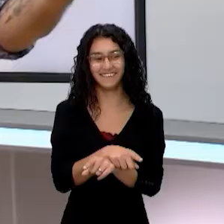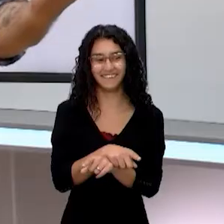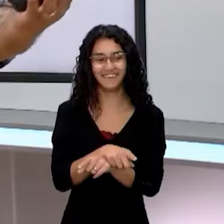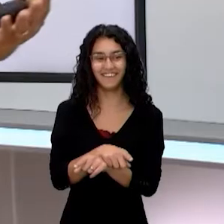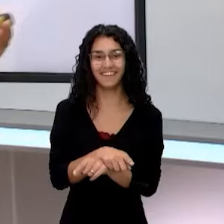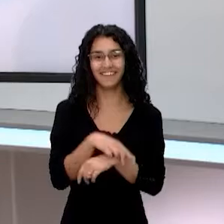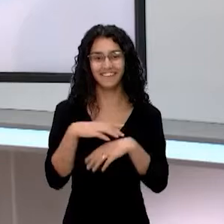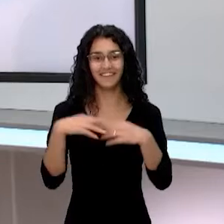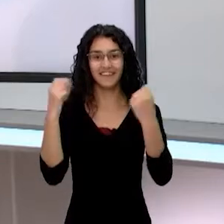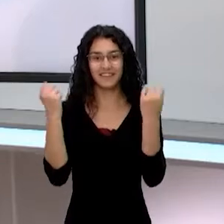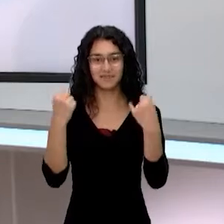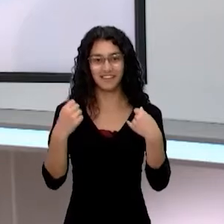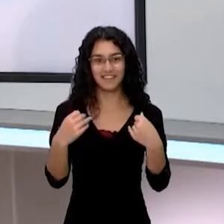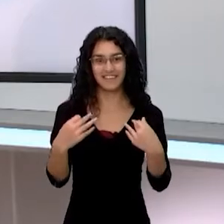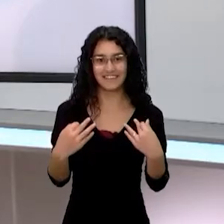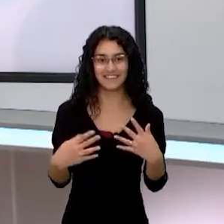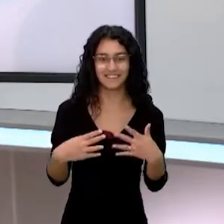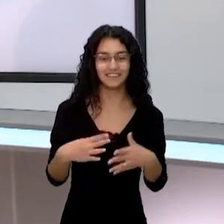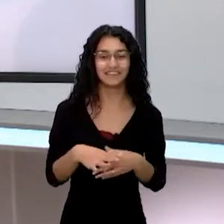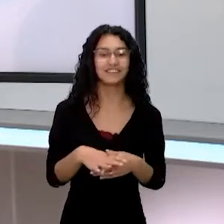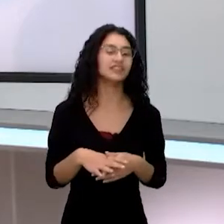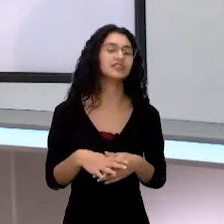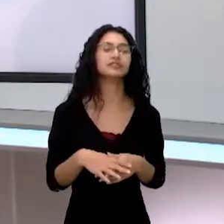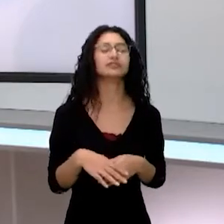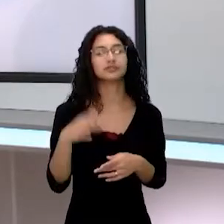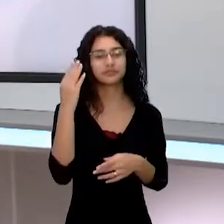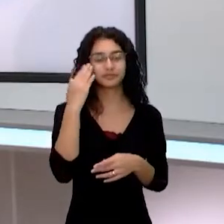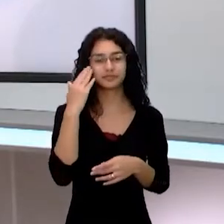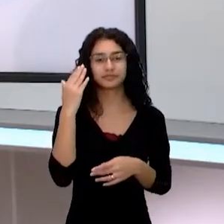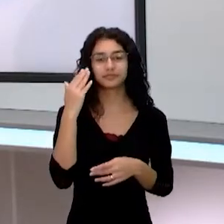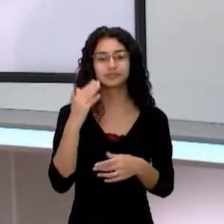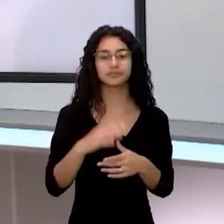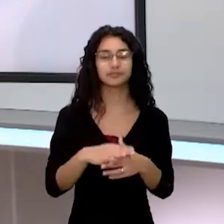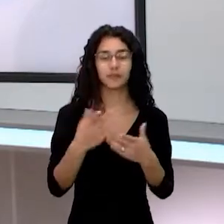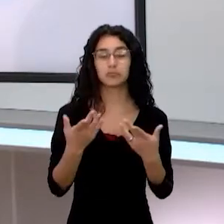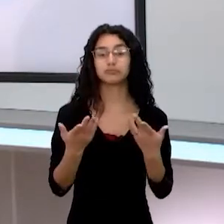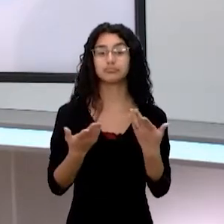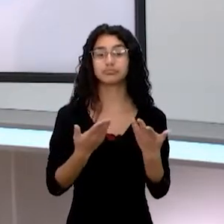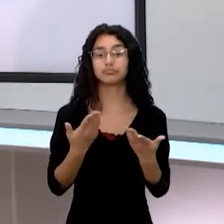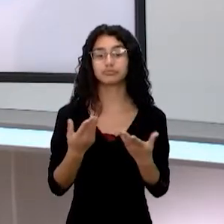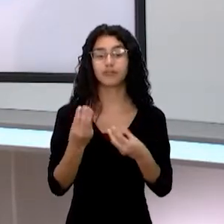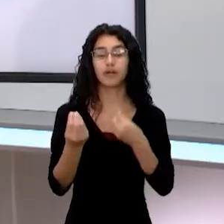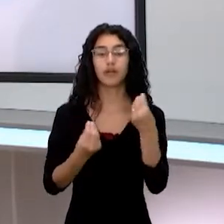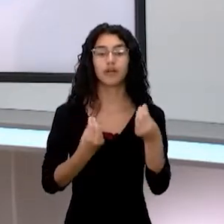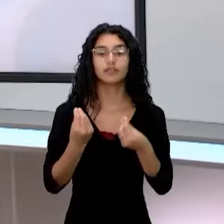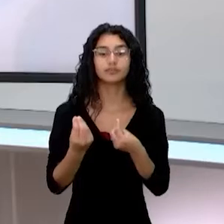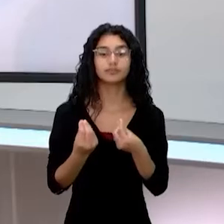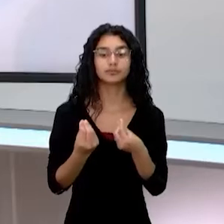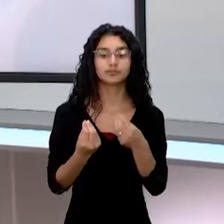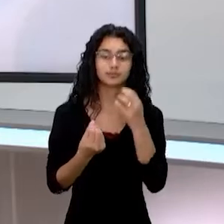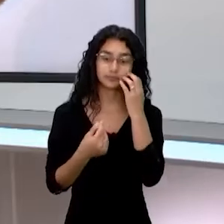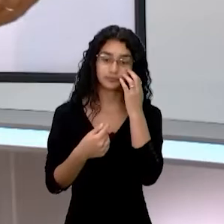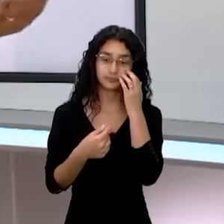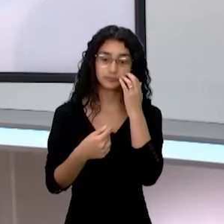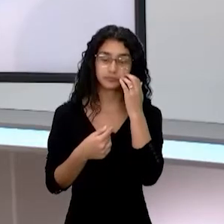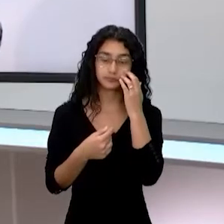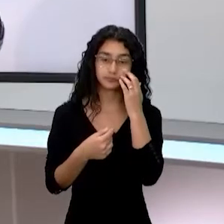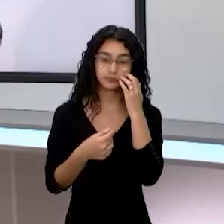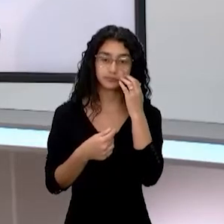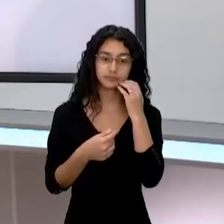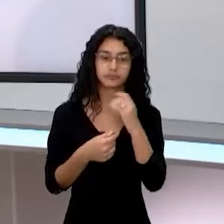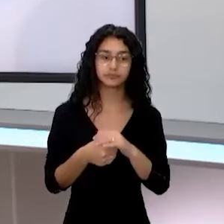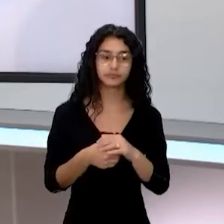a explicação que os astrônomos se depararam com essa questão, né? Como é que né? Tá certo, ó, o sistema